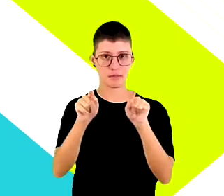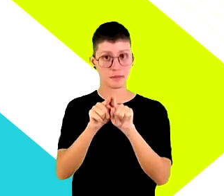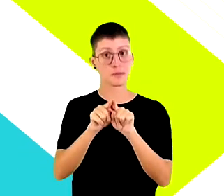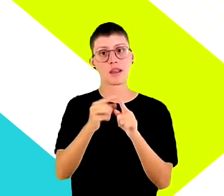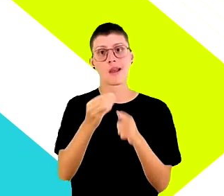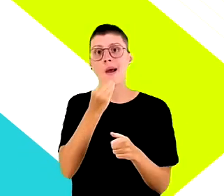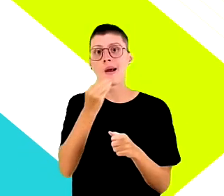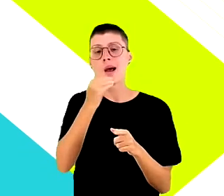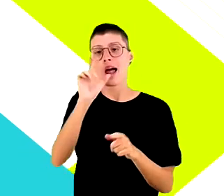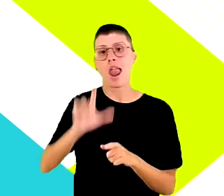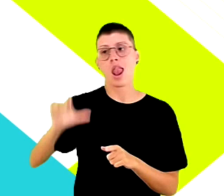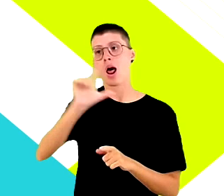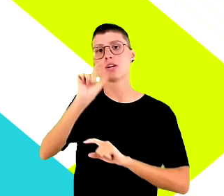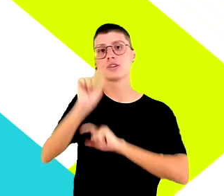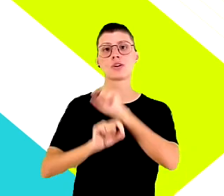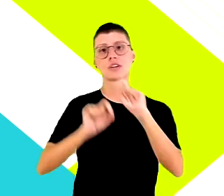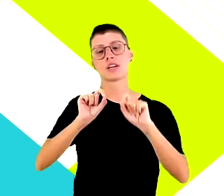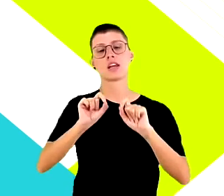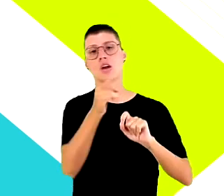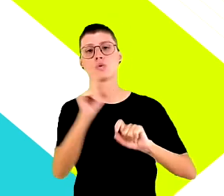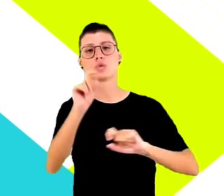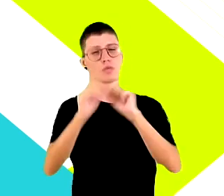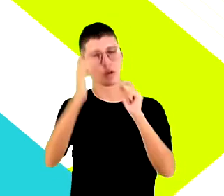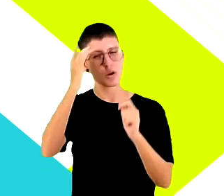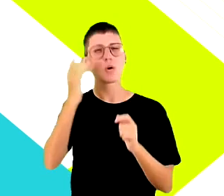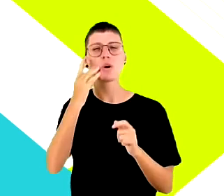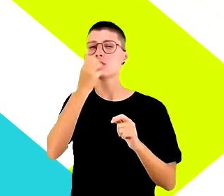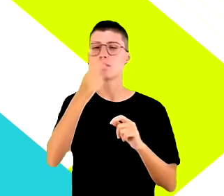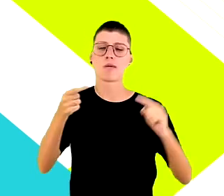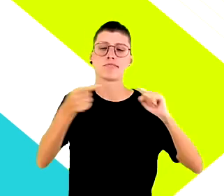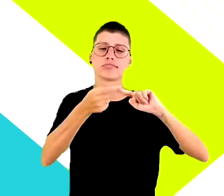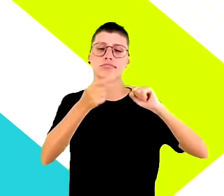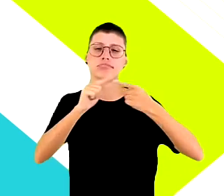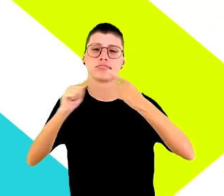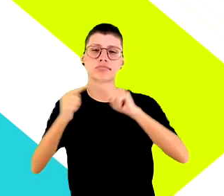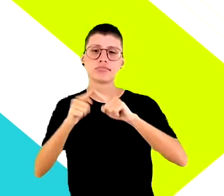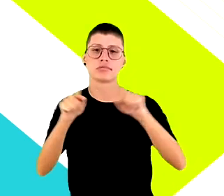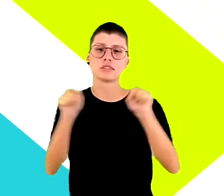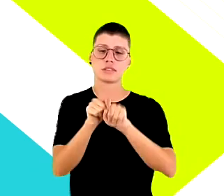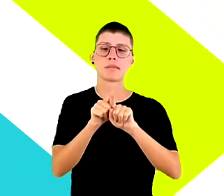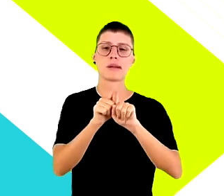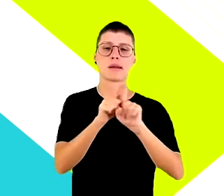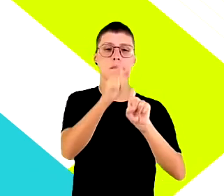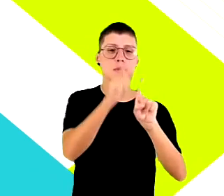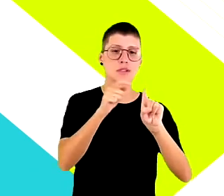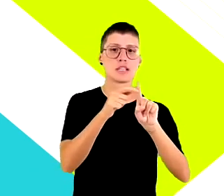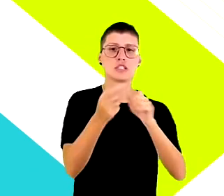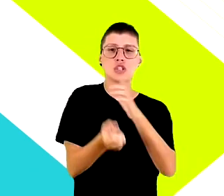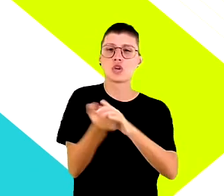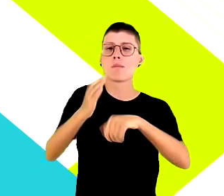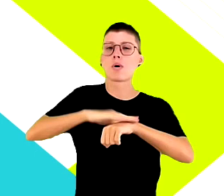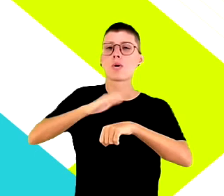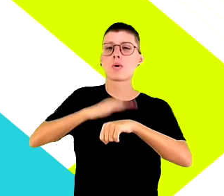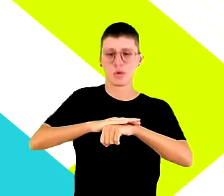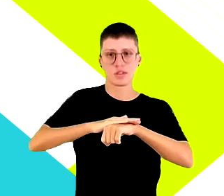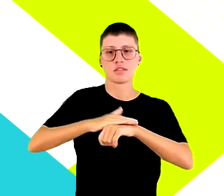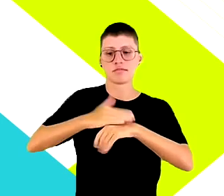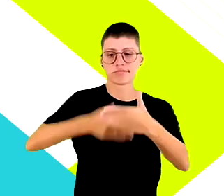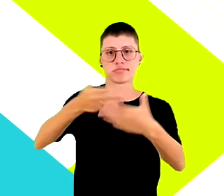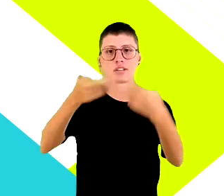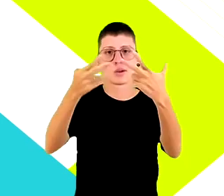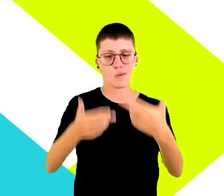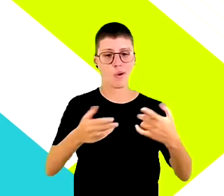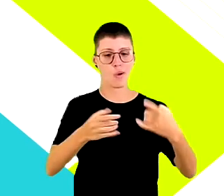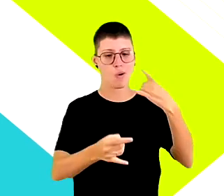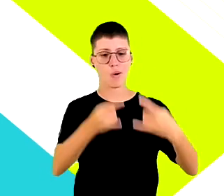essa. Por fim, acho que vale a pena falar do Travis, é um personagem aqui que a gente criou recentemente, que é um robozinho inspirado